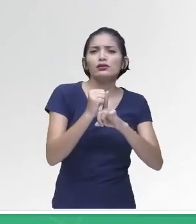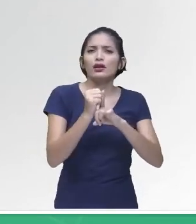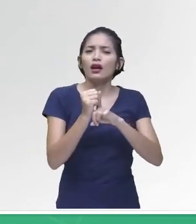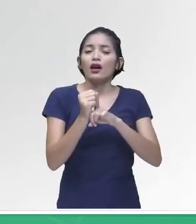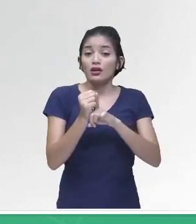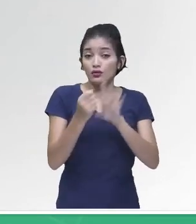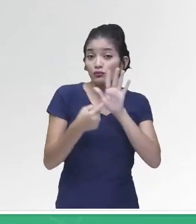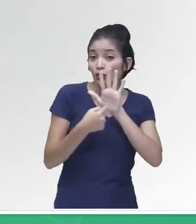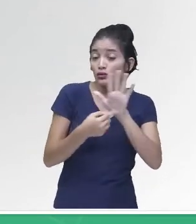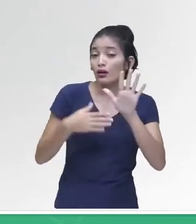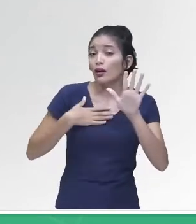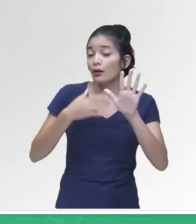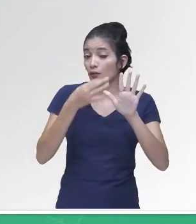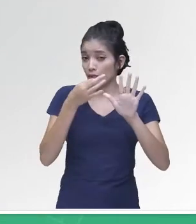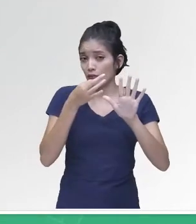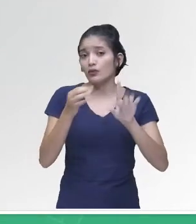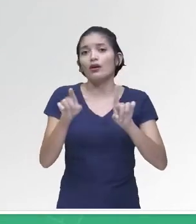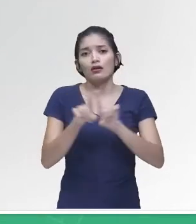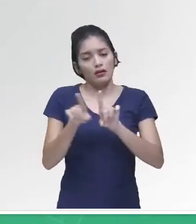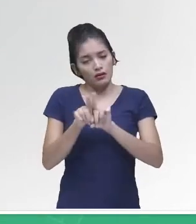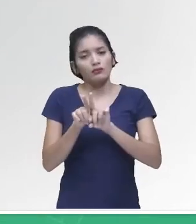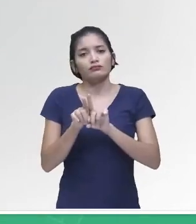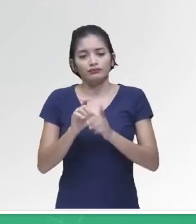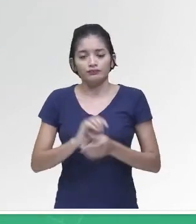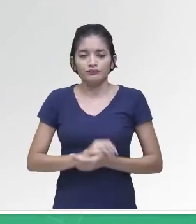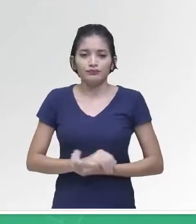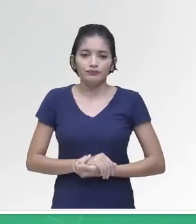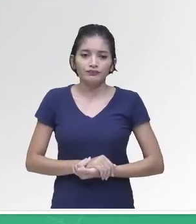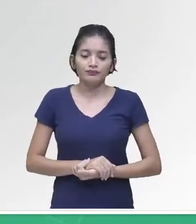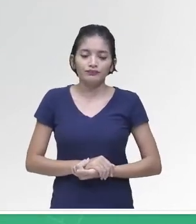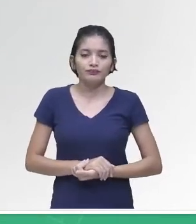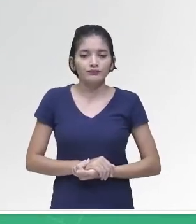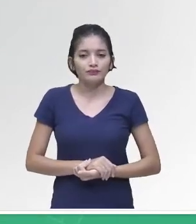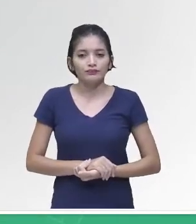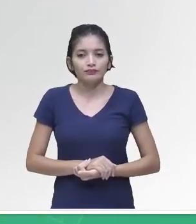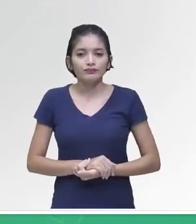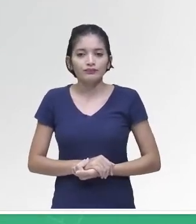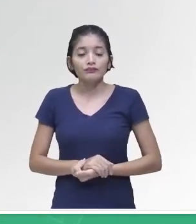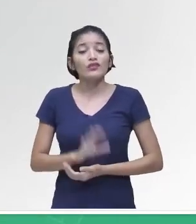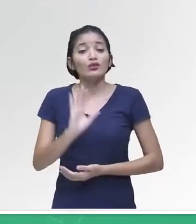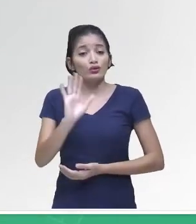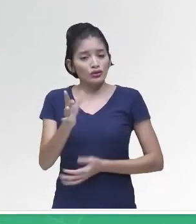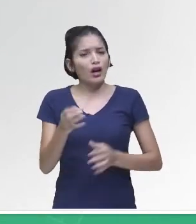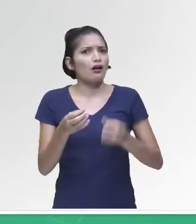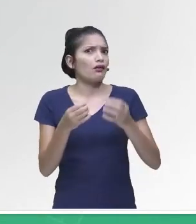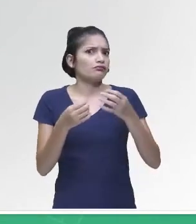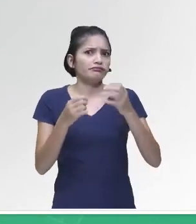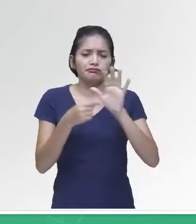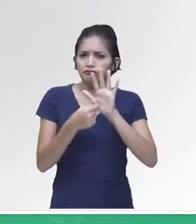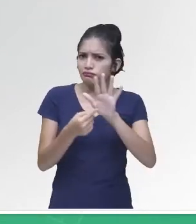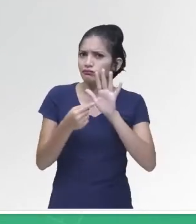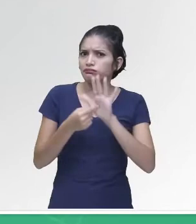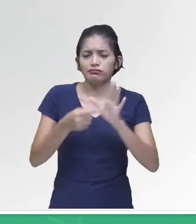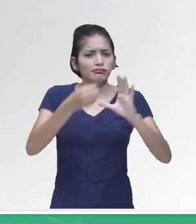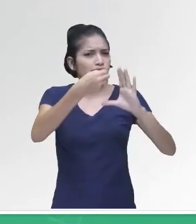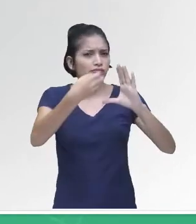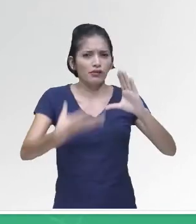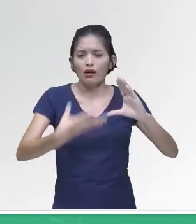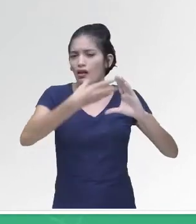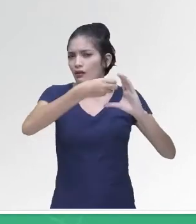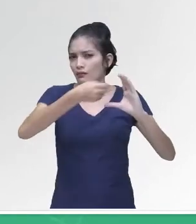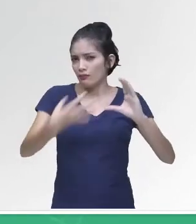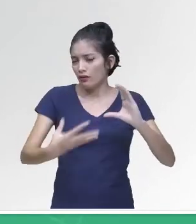minha opinião e de defendê-la, beleza? E já que eu caracterizei tanto, falei tanto sobre